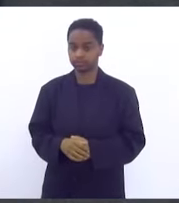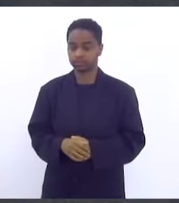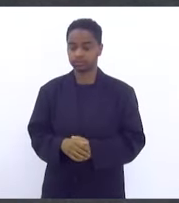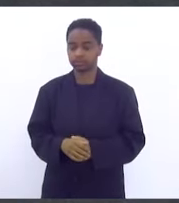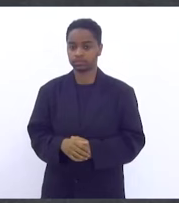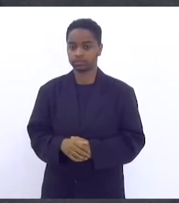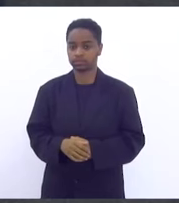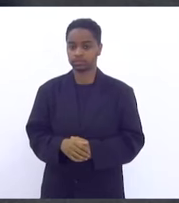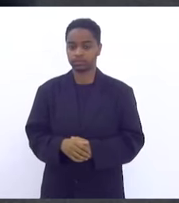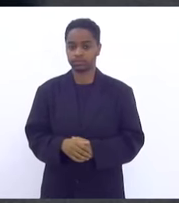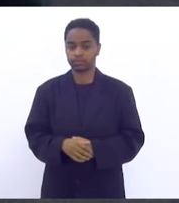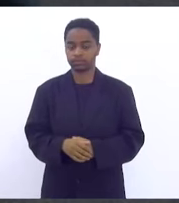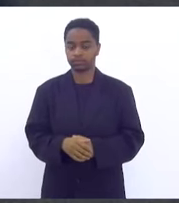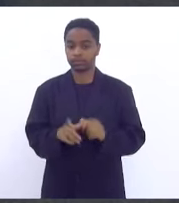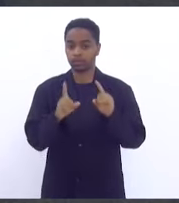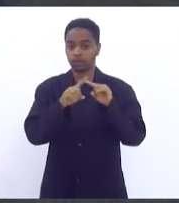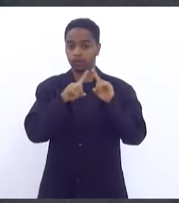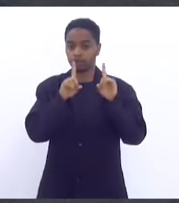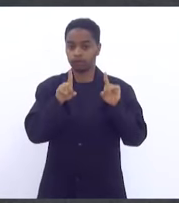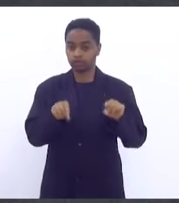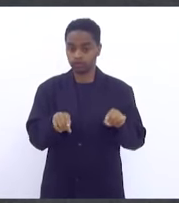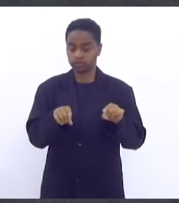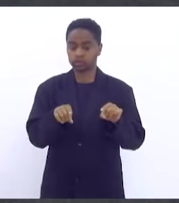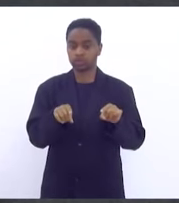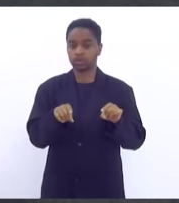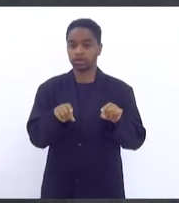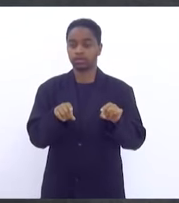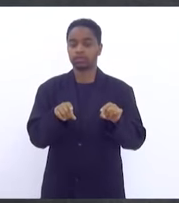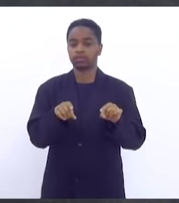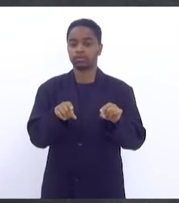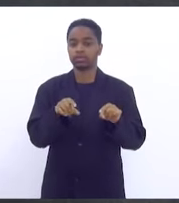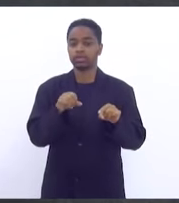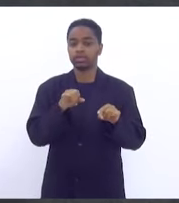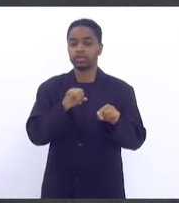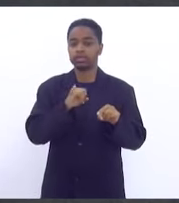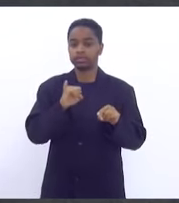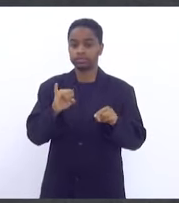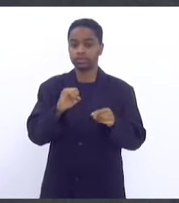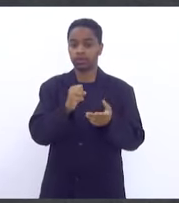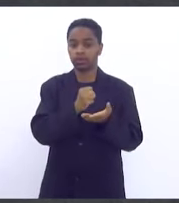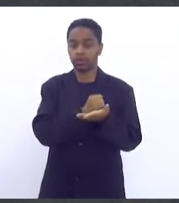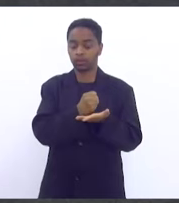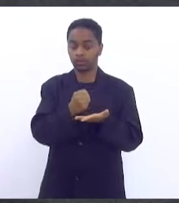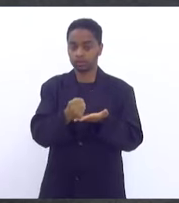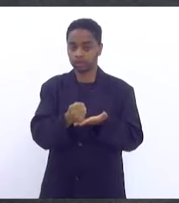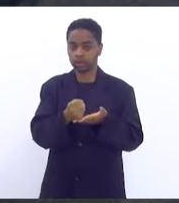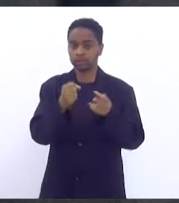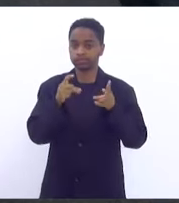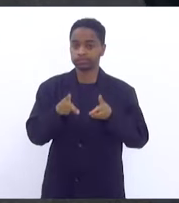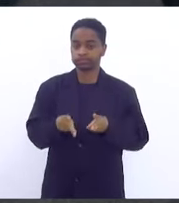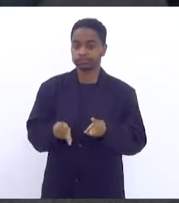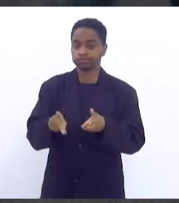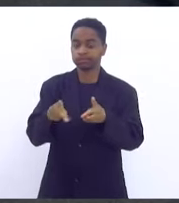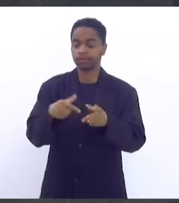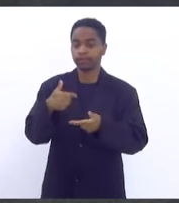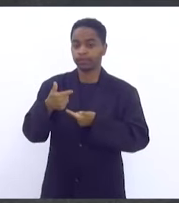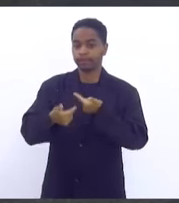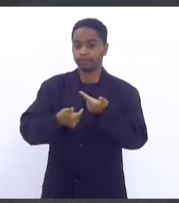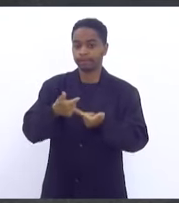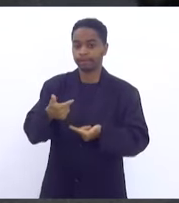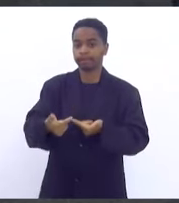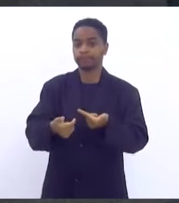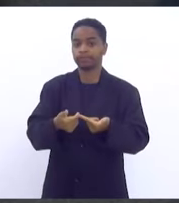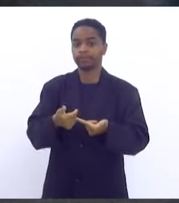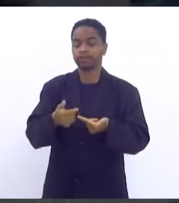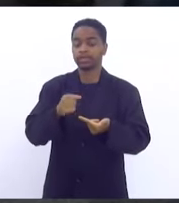funcionário seletista que se tornou estável pela Constituição